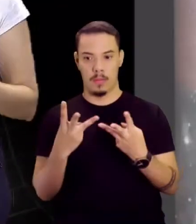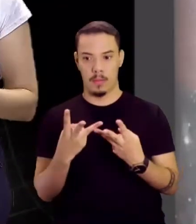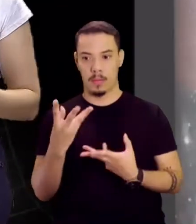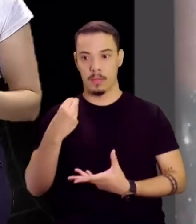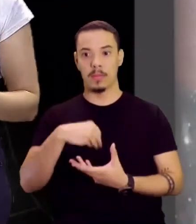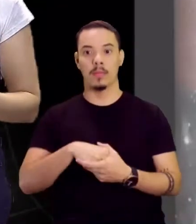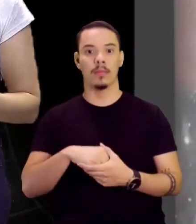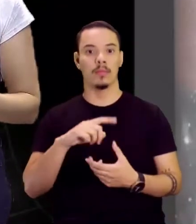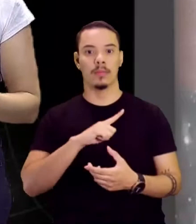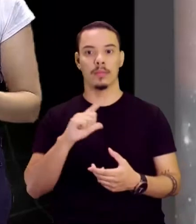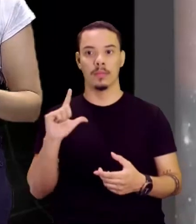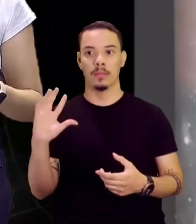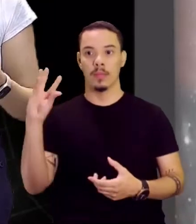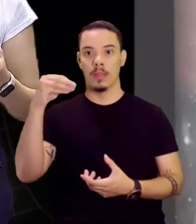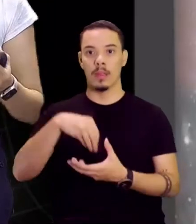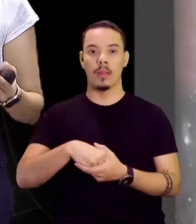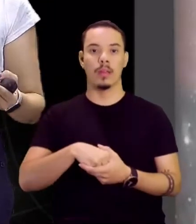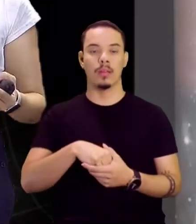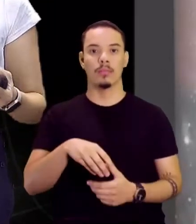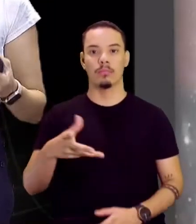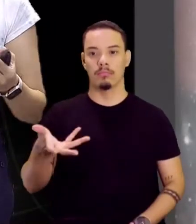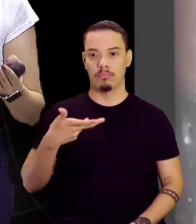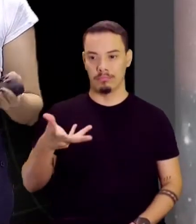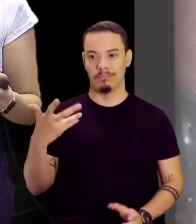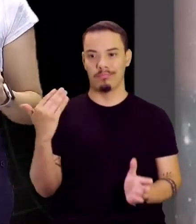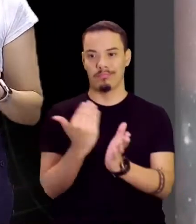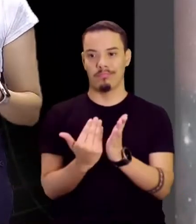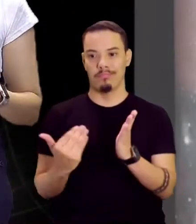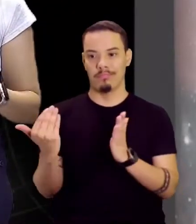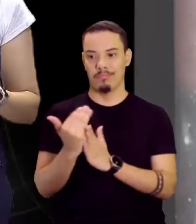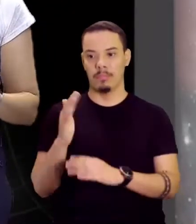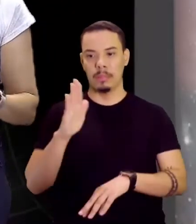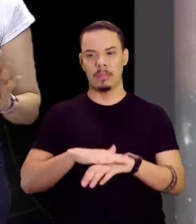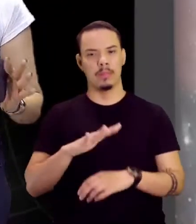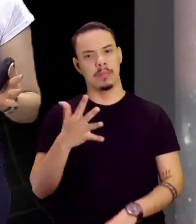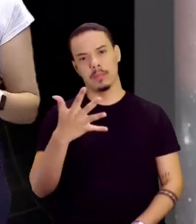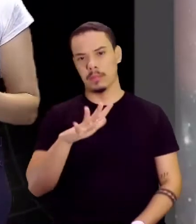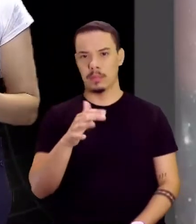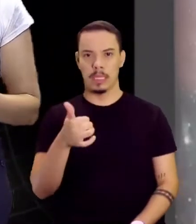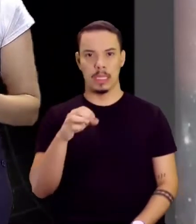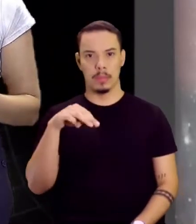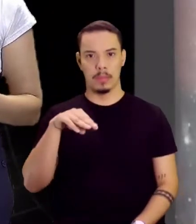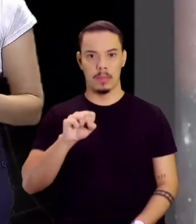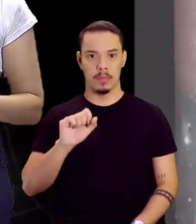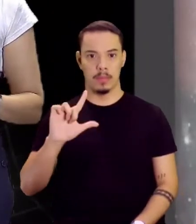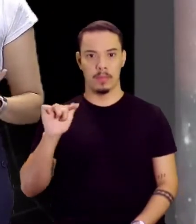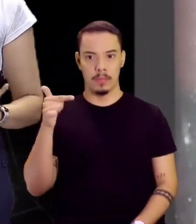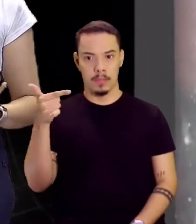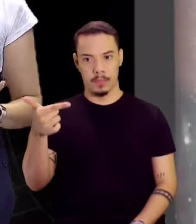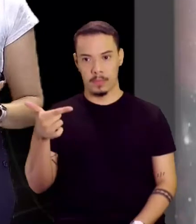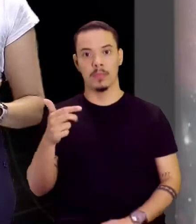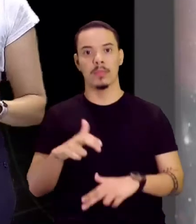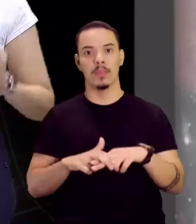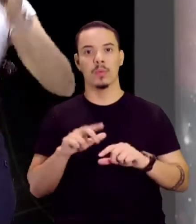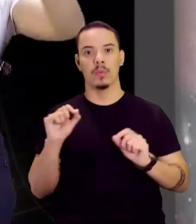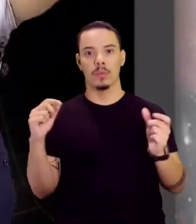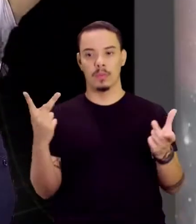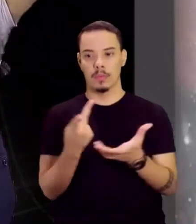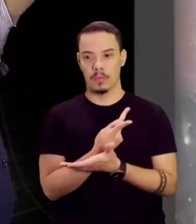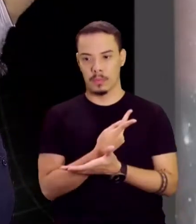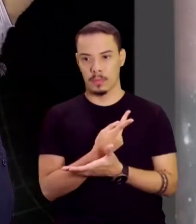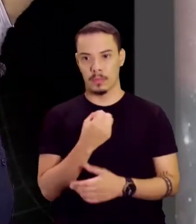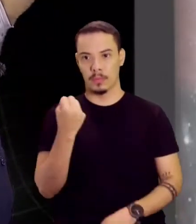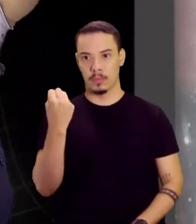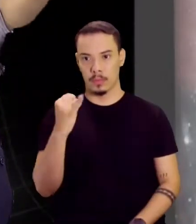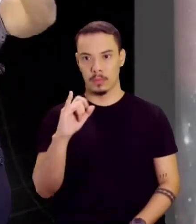eles são submetidos aí a essa aceleração constante de mais ou menos 10 metros por segundo ao quadrado. Então, o que vai acontecer? Se